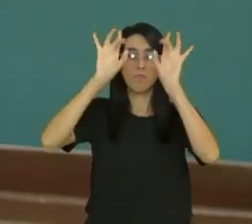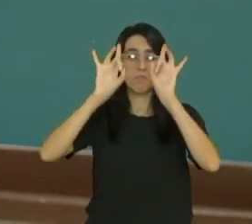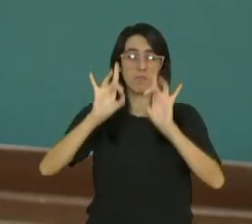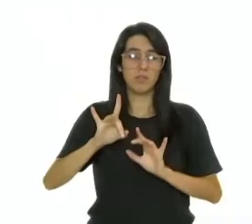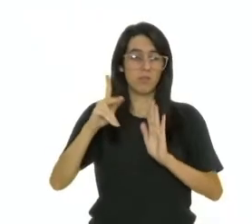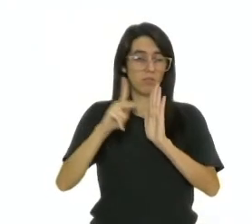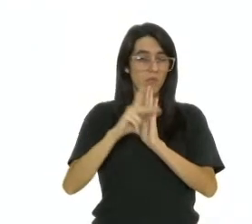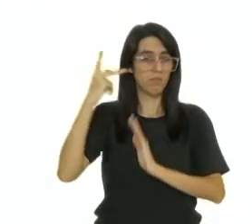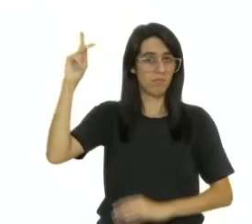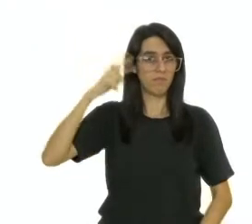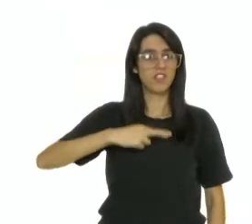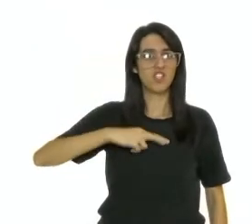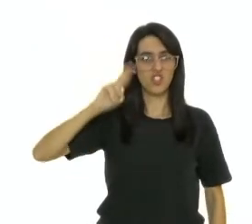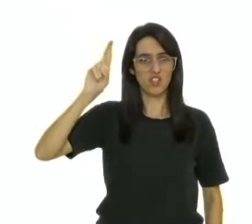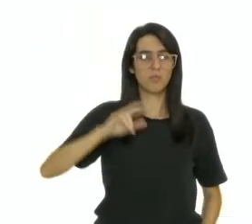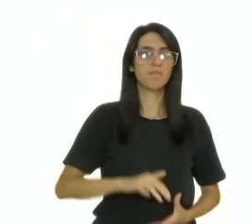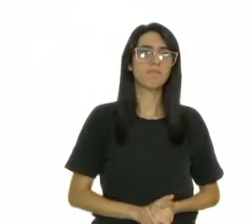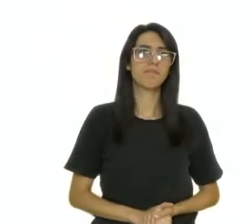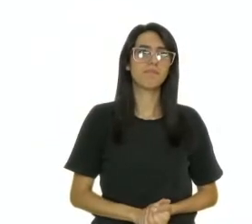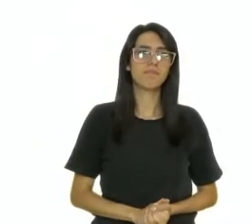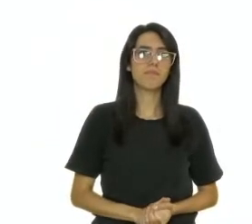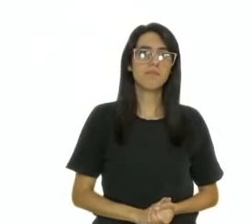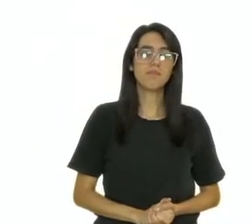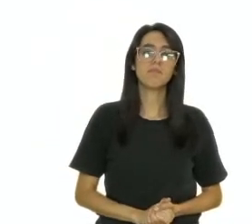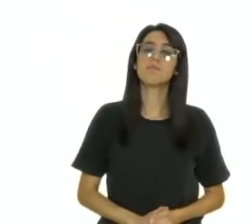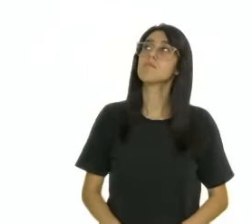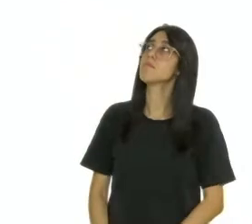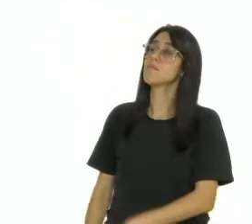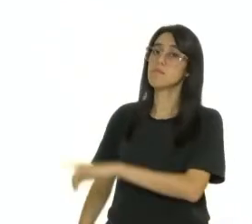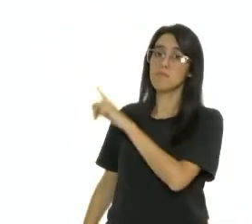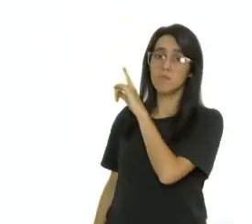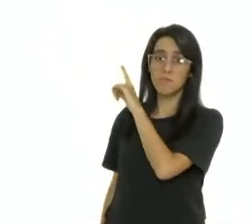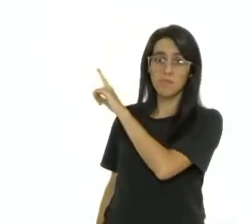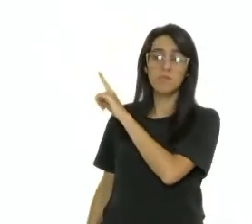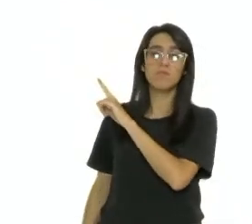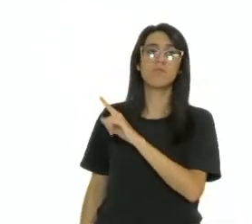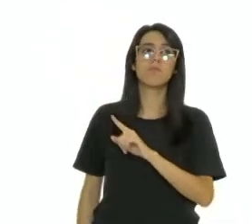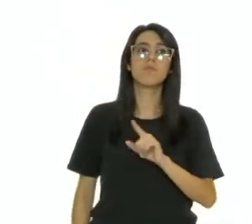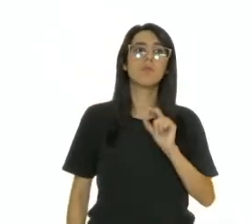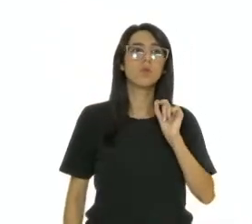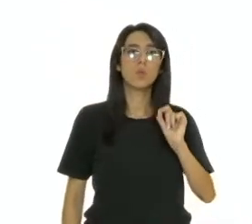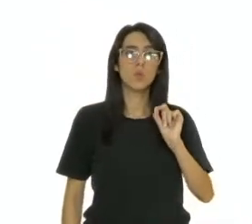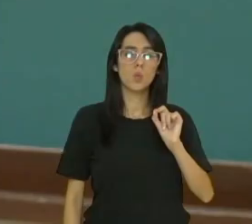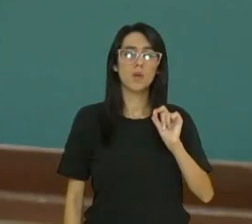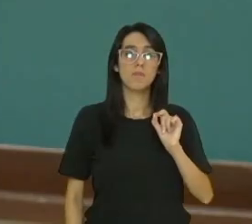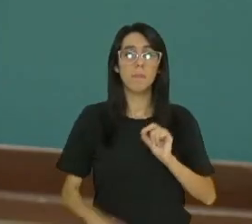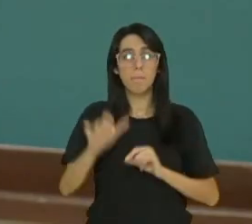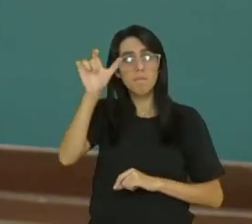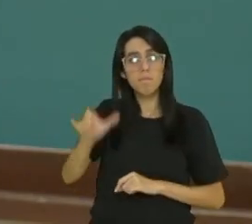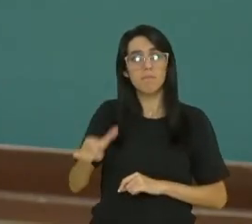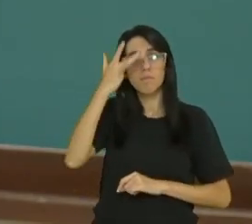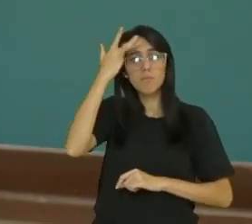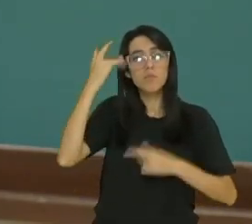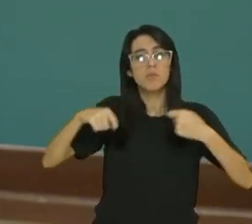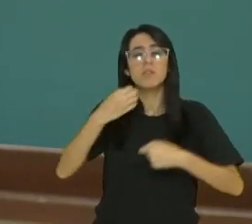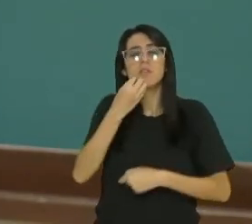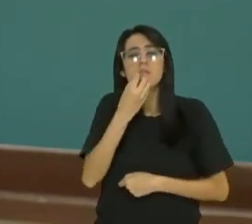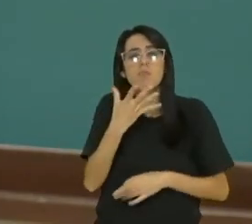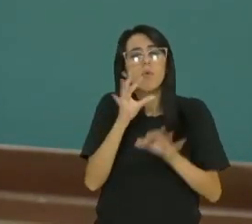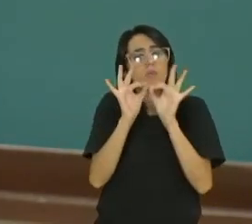confucionismo, do taoísmo. E o Tao significa então que a pessoa deve ser boa,